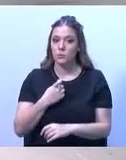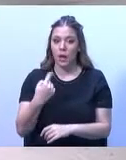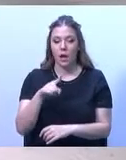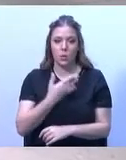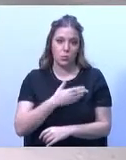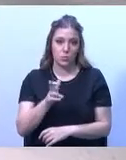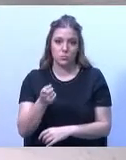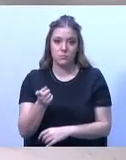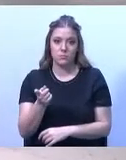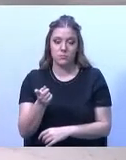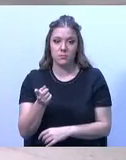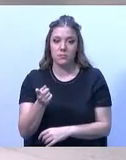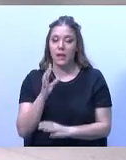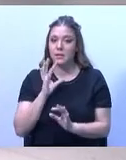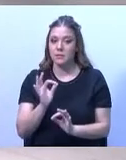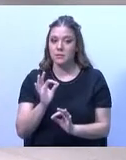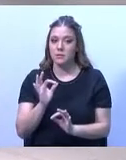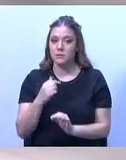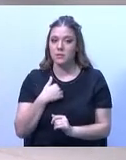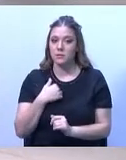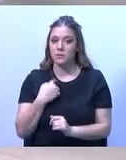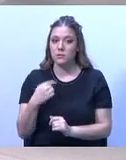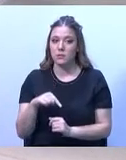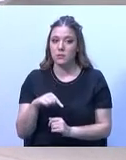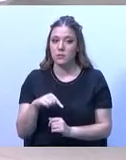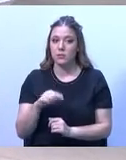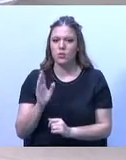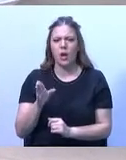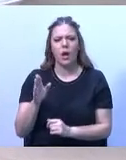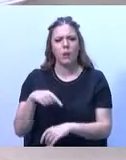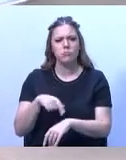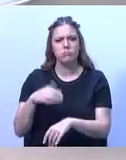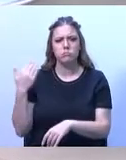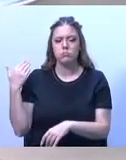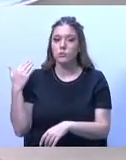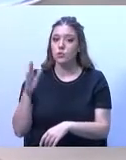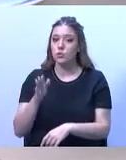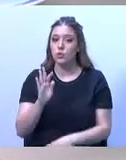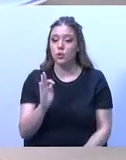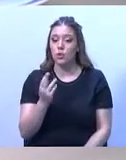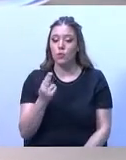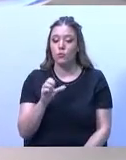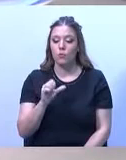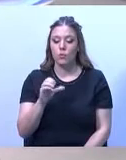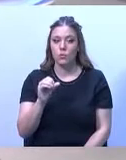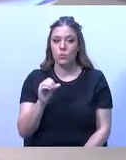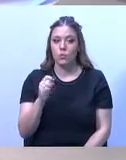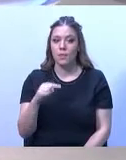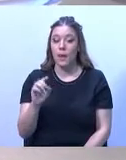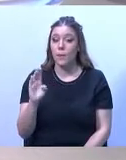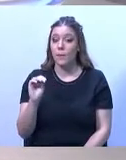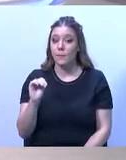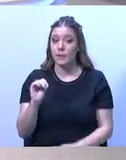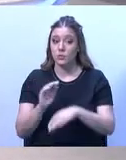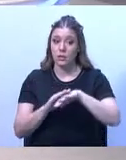Sr. Doutor, que é assim, eu tenho tanto, já há bastante tempo, tanto fungos nos pés do